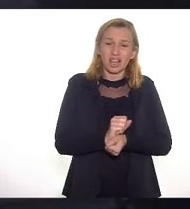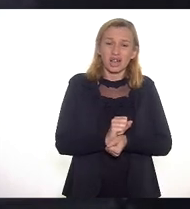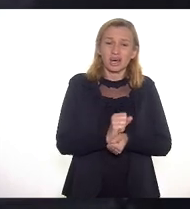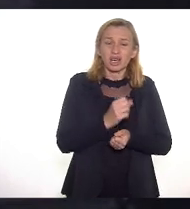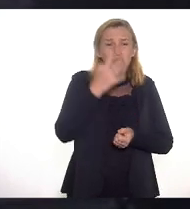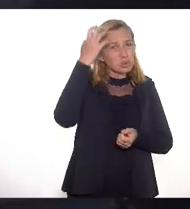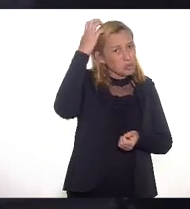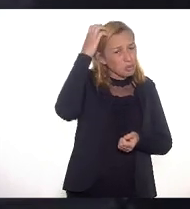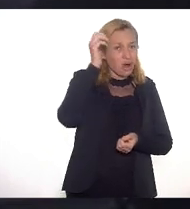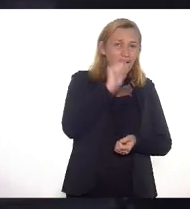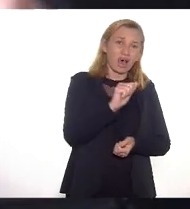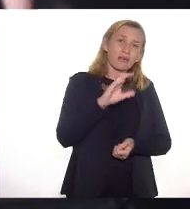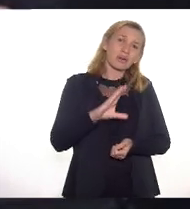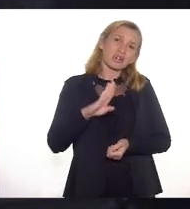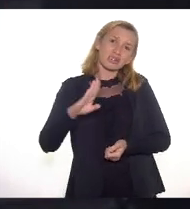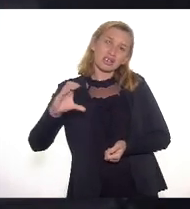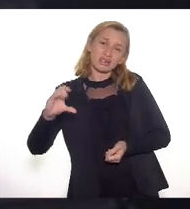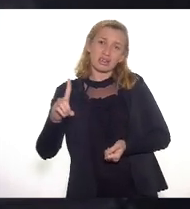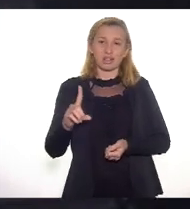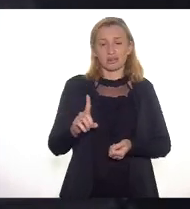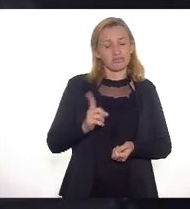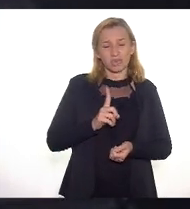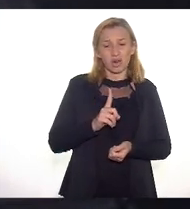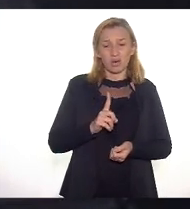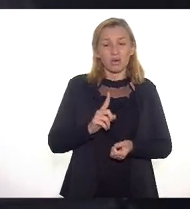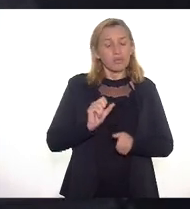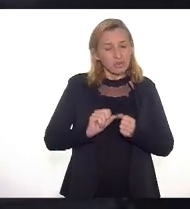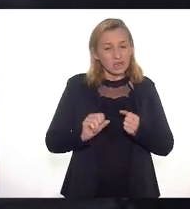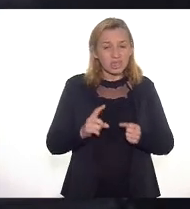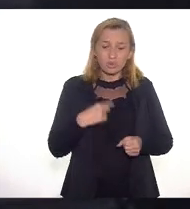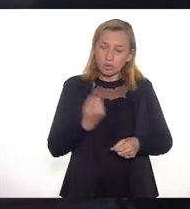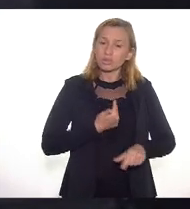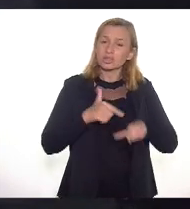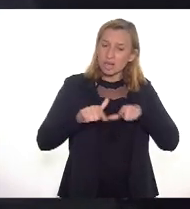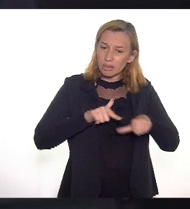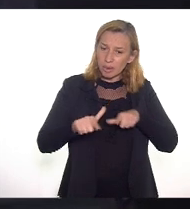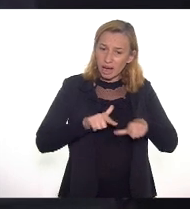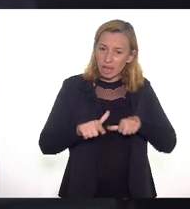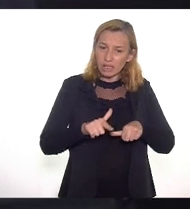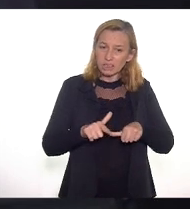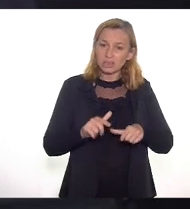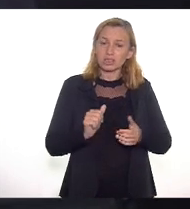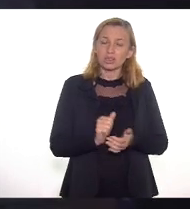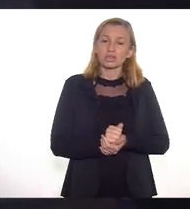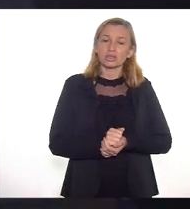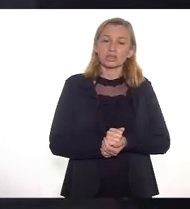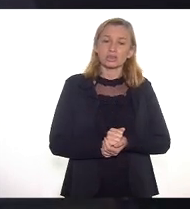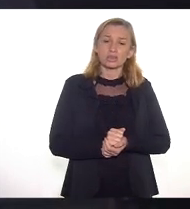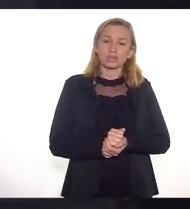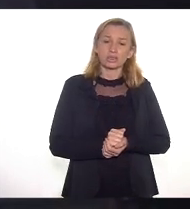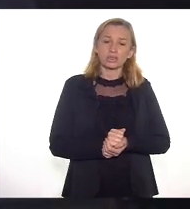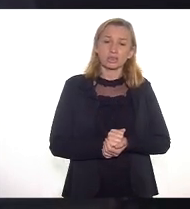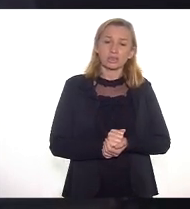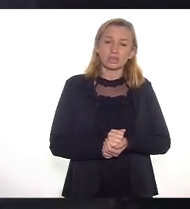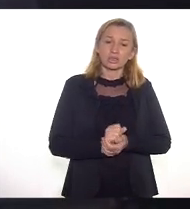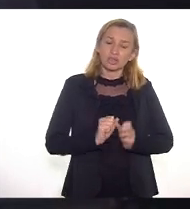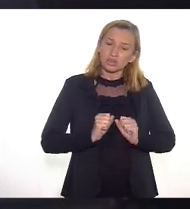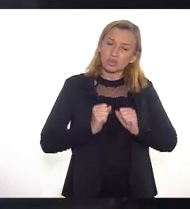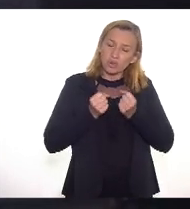tentar culpar sempre o outro. Vamos fazer a nossa parte, que o parlamento está fazendo a parte dele, vamos